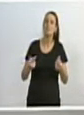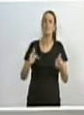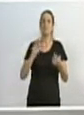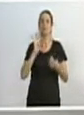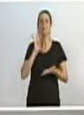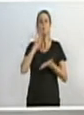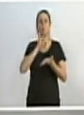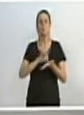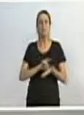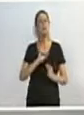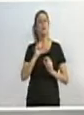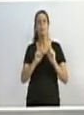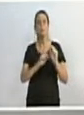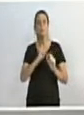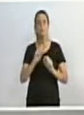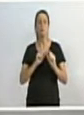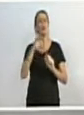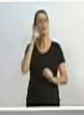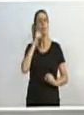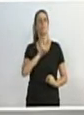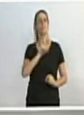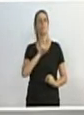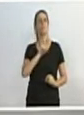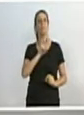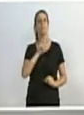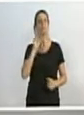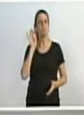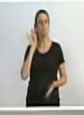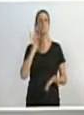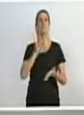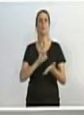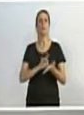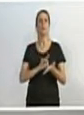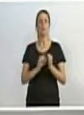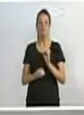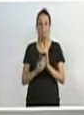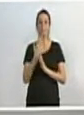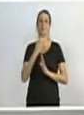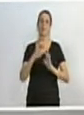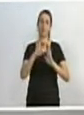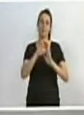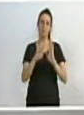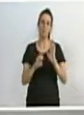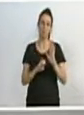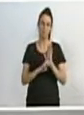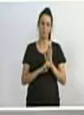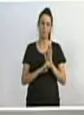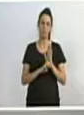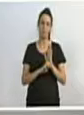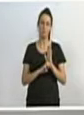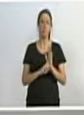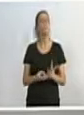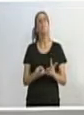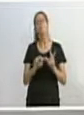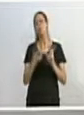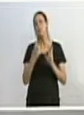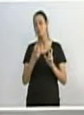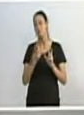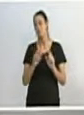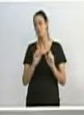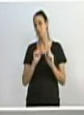realmente fazer com que acontecesse esse estatuto. Eu vejo que a micro e